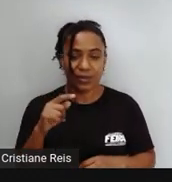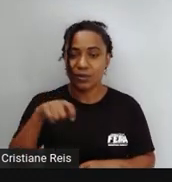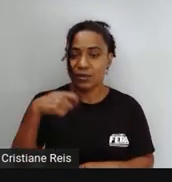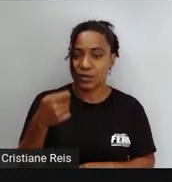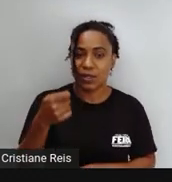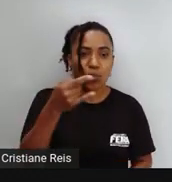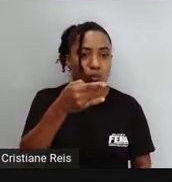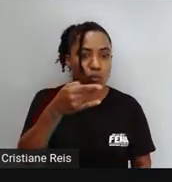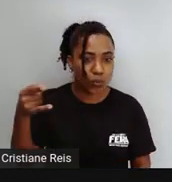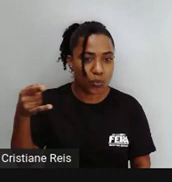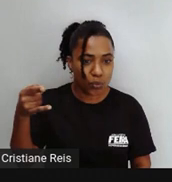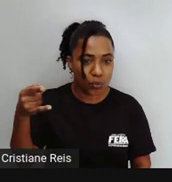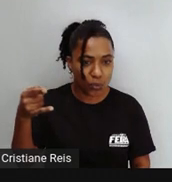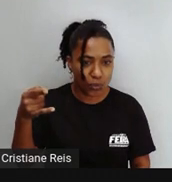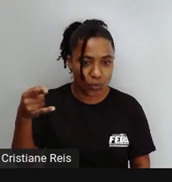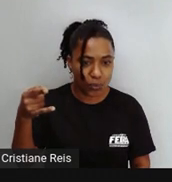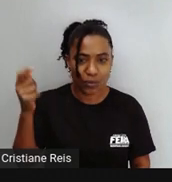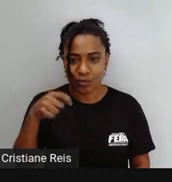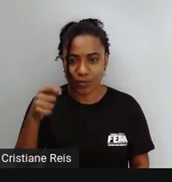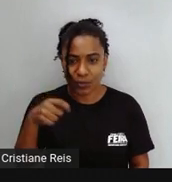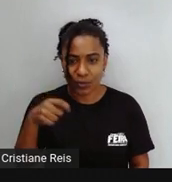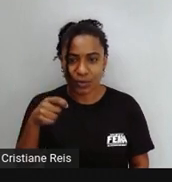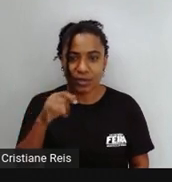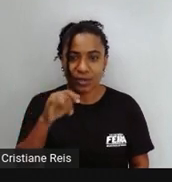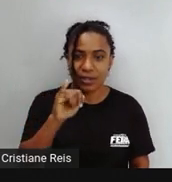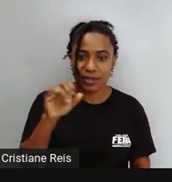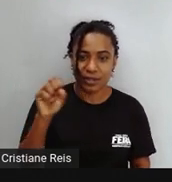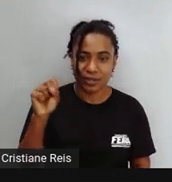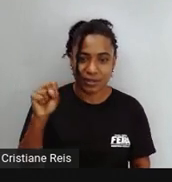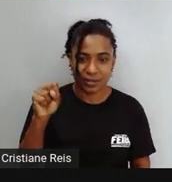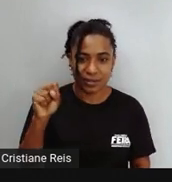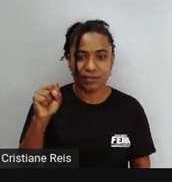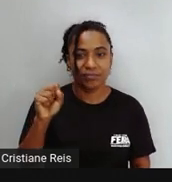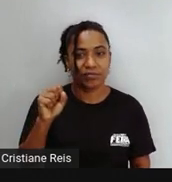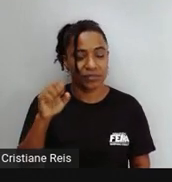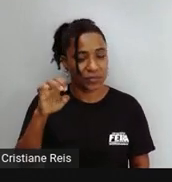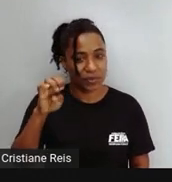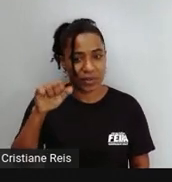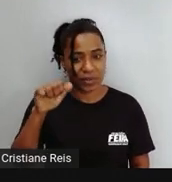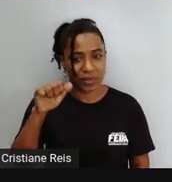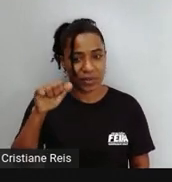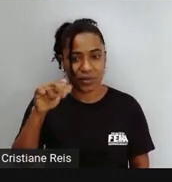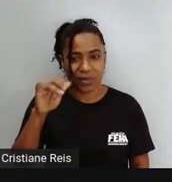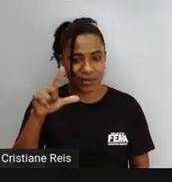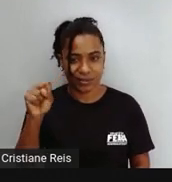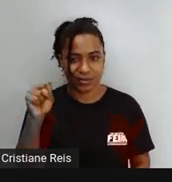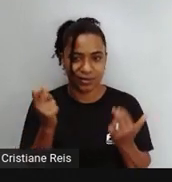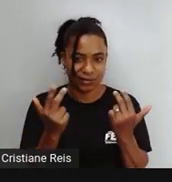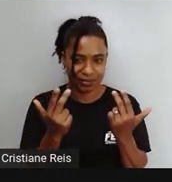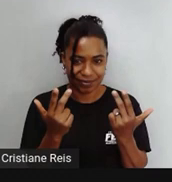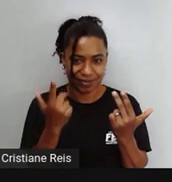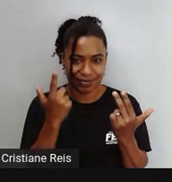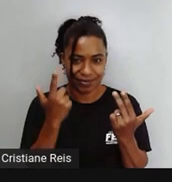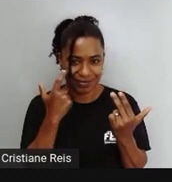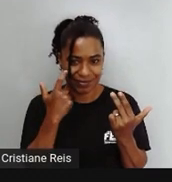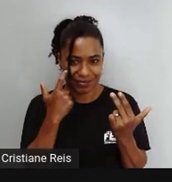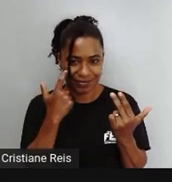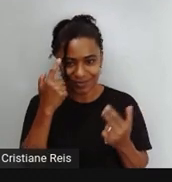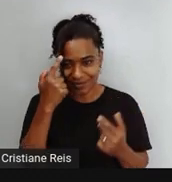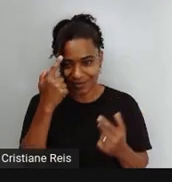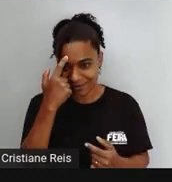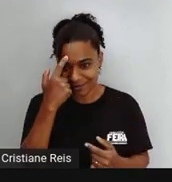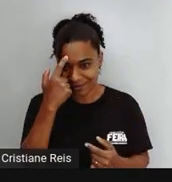você utilizar is como equals é a mesma coisa. Ok, students? Então vamos agora caprichar